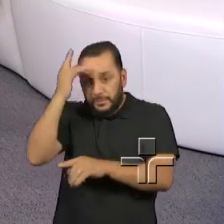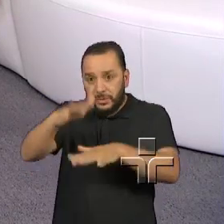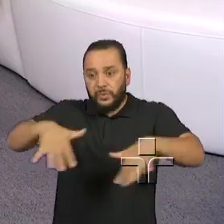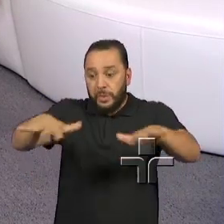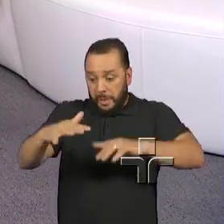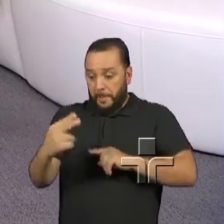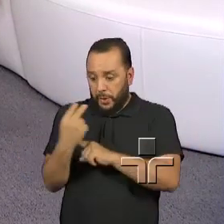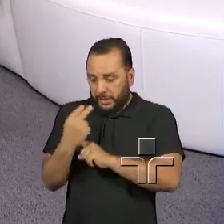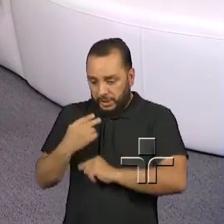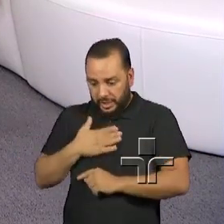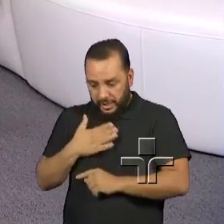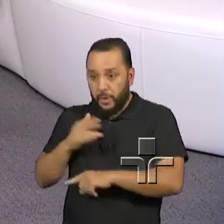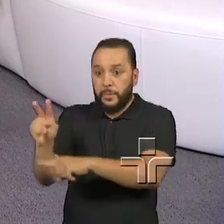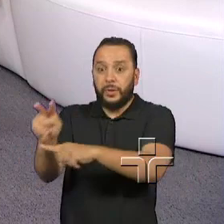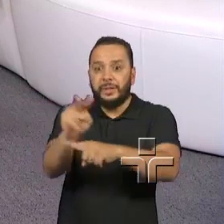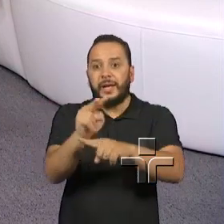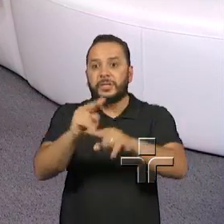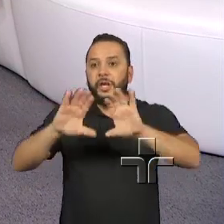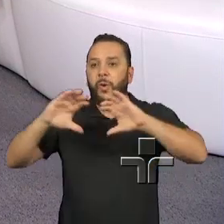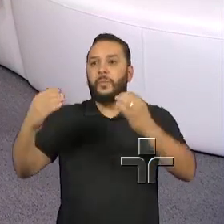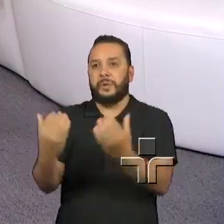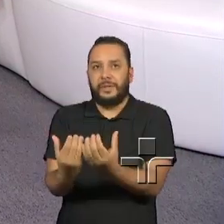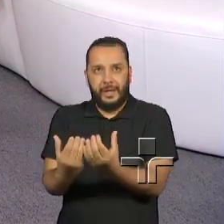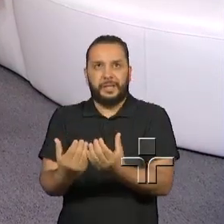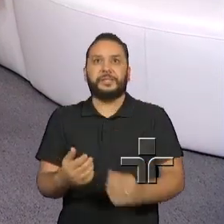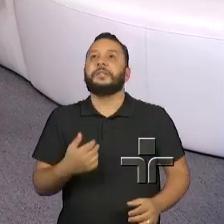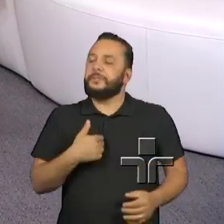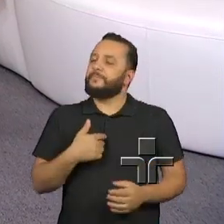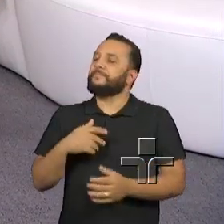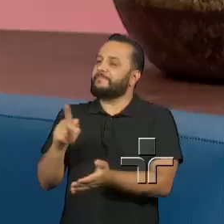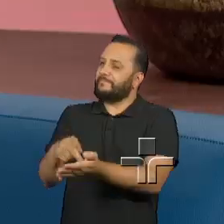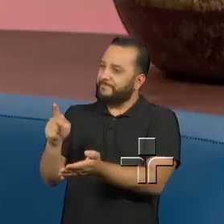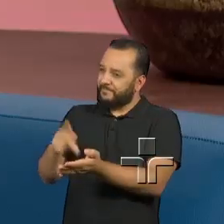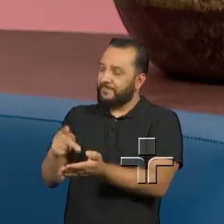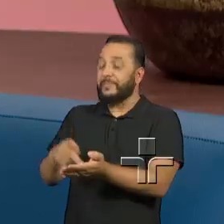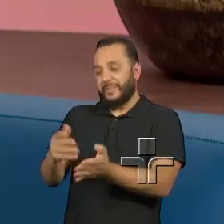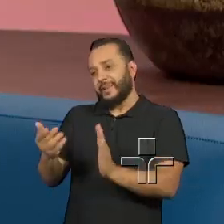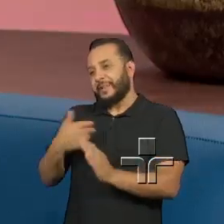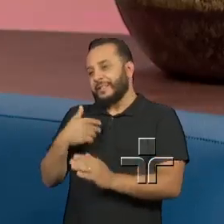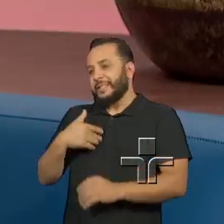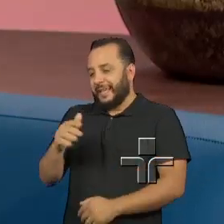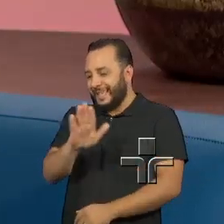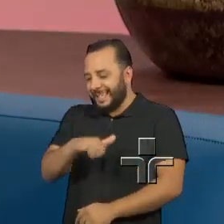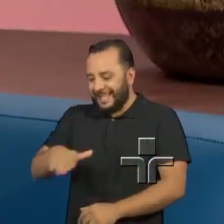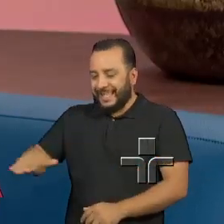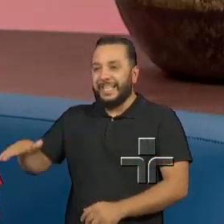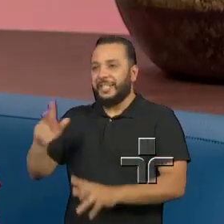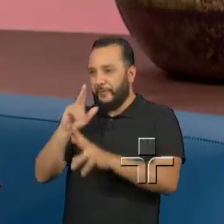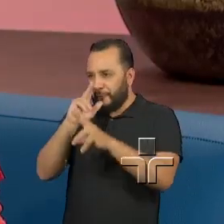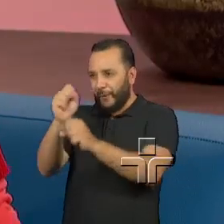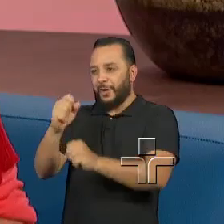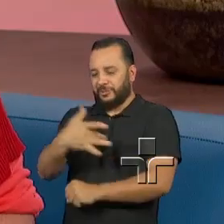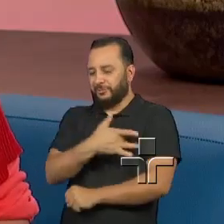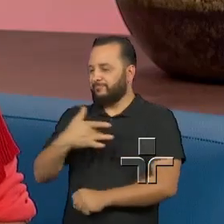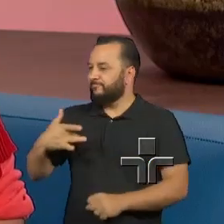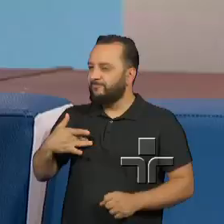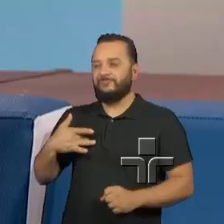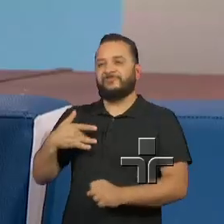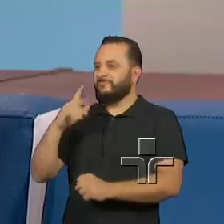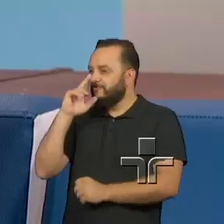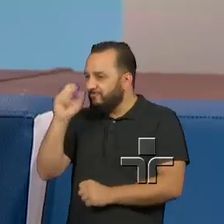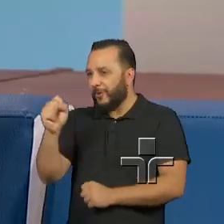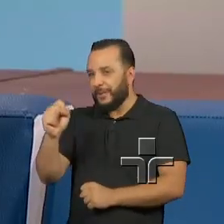para nossa imunidade. Quer dizer, a imunidade das crianças fica mais fortalecida. Elas vão ficar menos doentes, Karina?